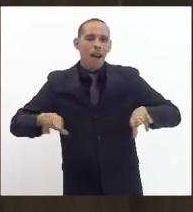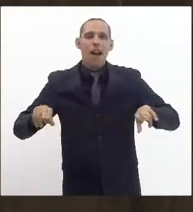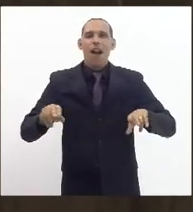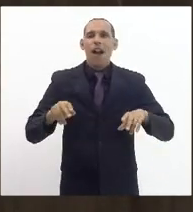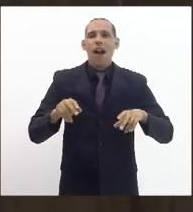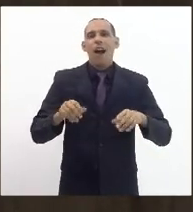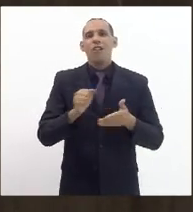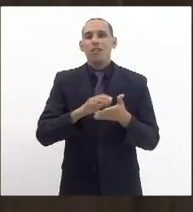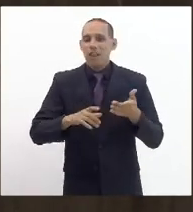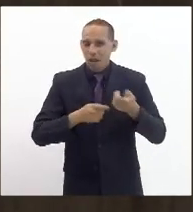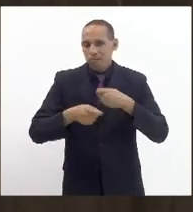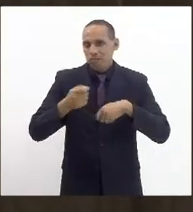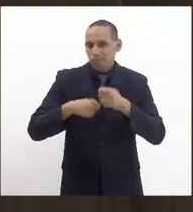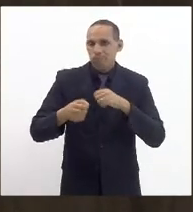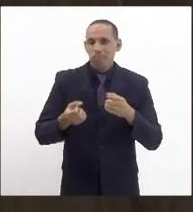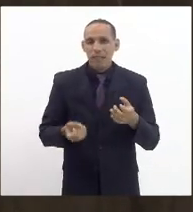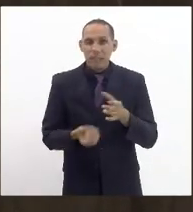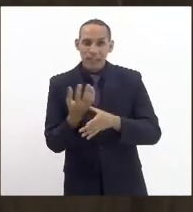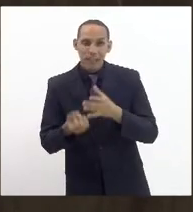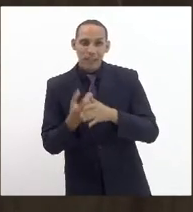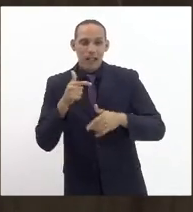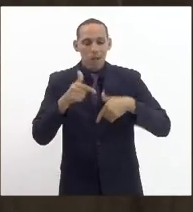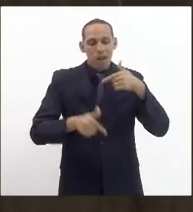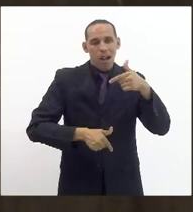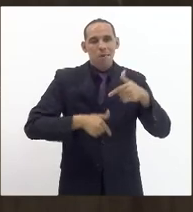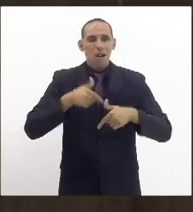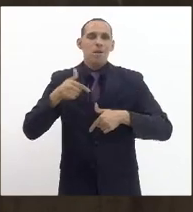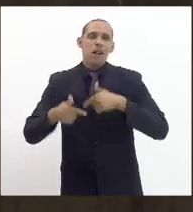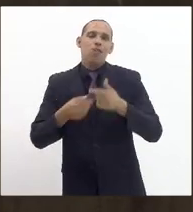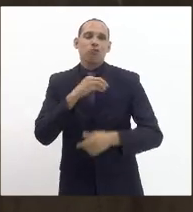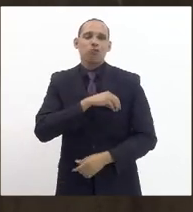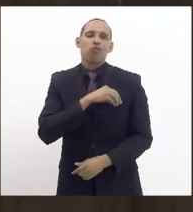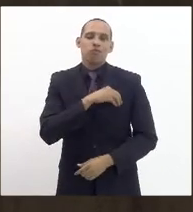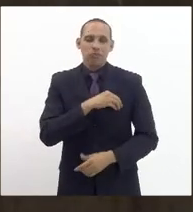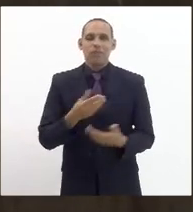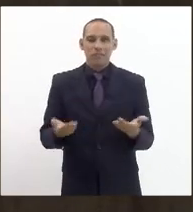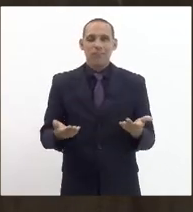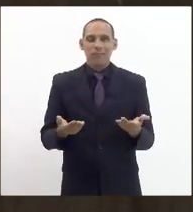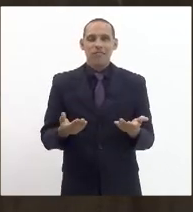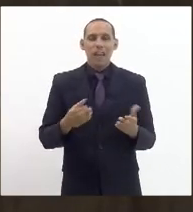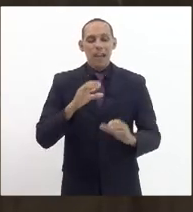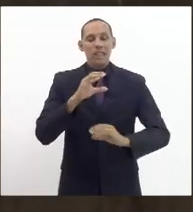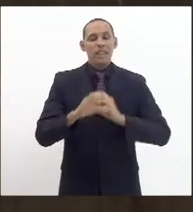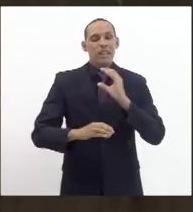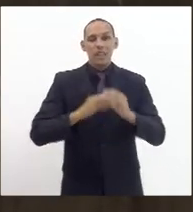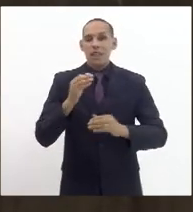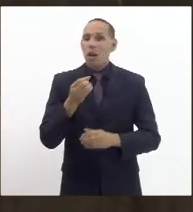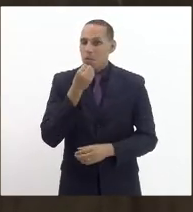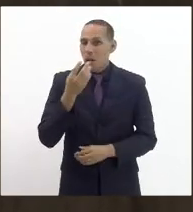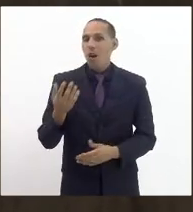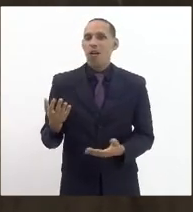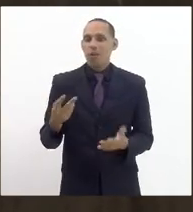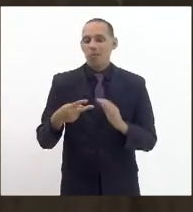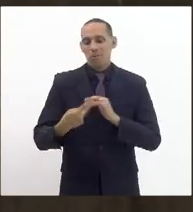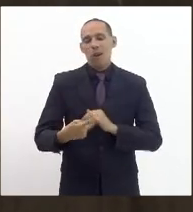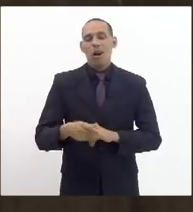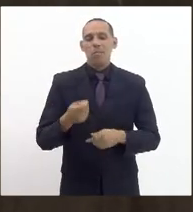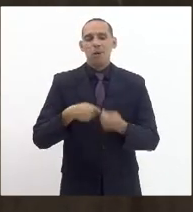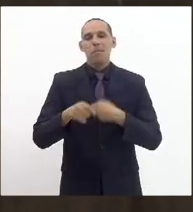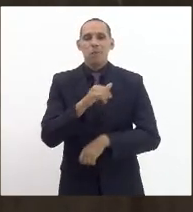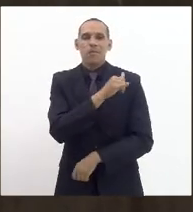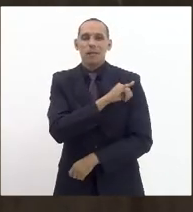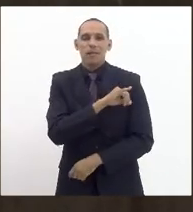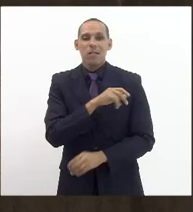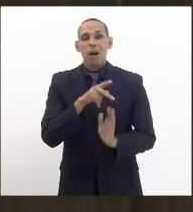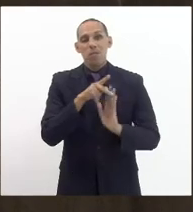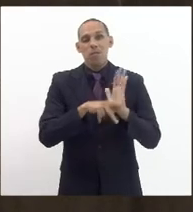Estado, de modo a gerar emprego, trabalho, renda, criar um ciclo virtuoso na economia do nosso Estado.